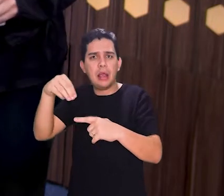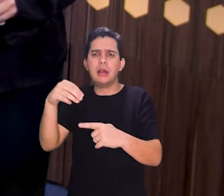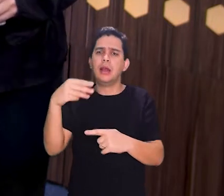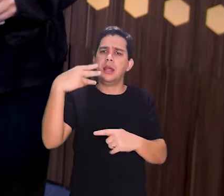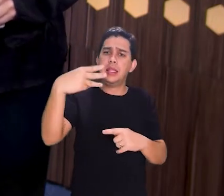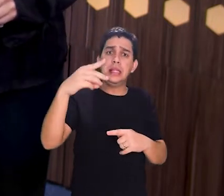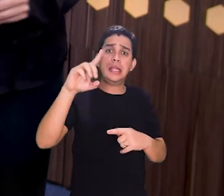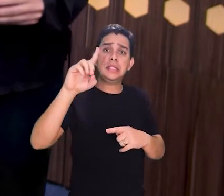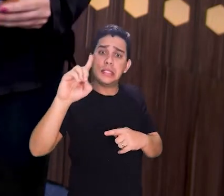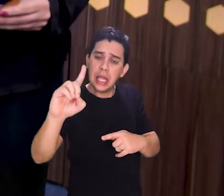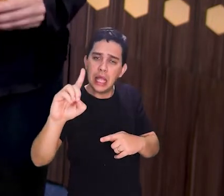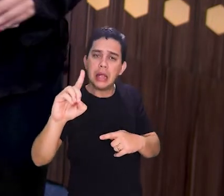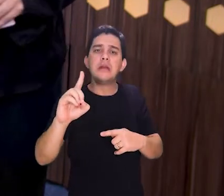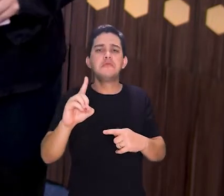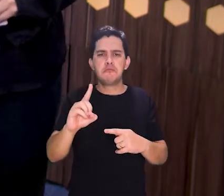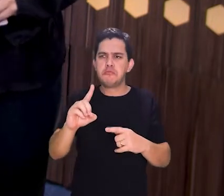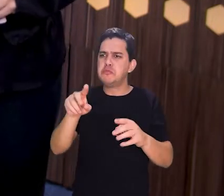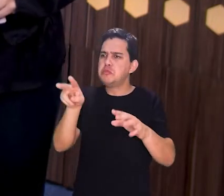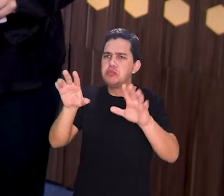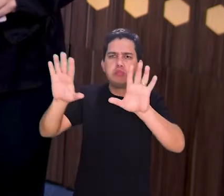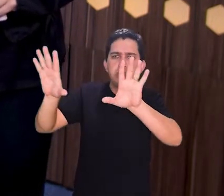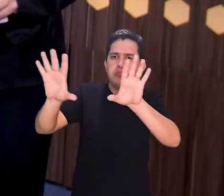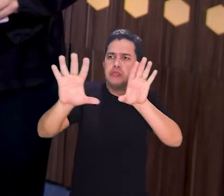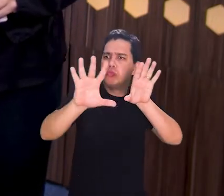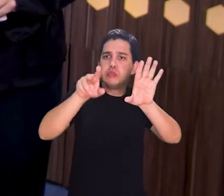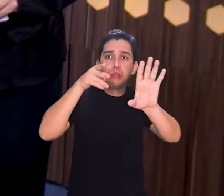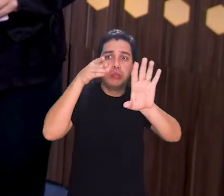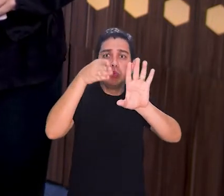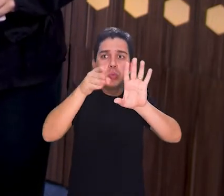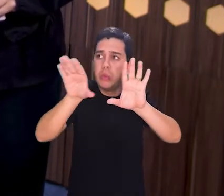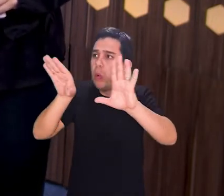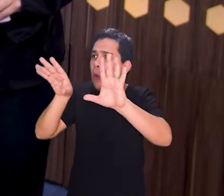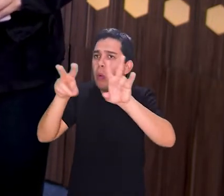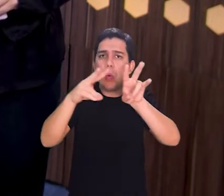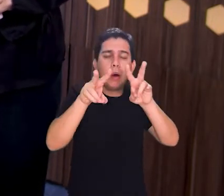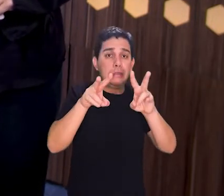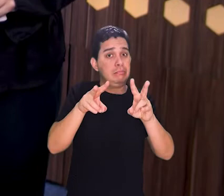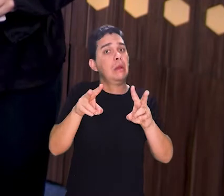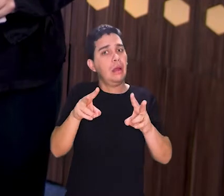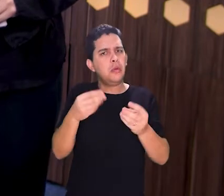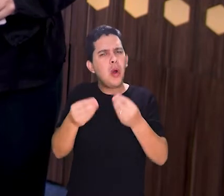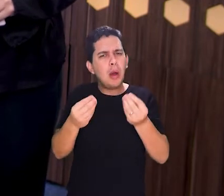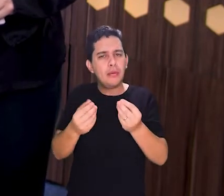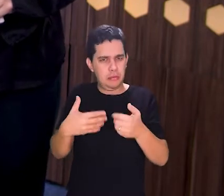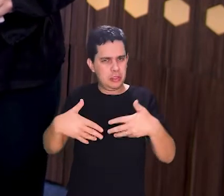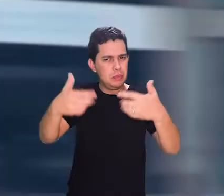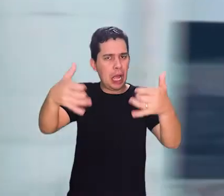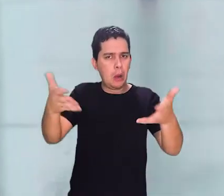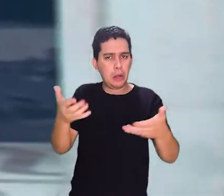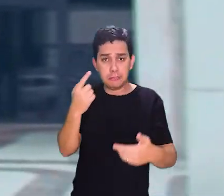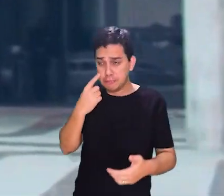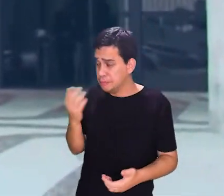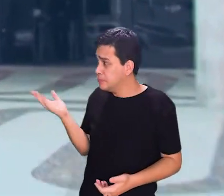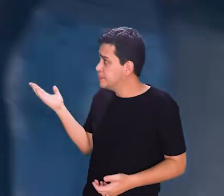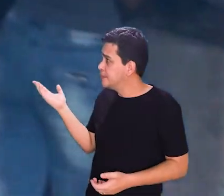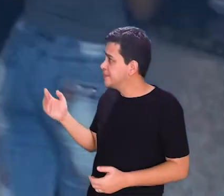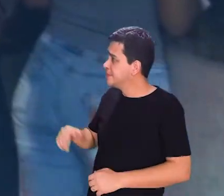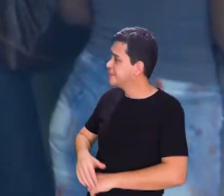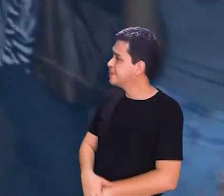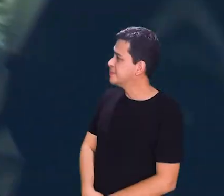com mapeamento em 360 graus. Veja no quadro Por Dentro do MPRJ.